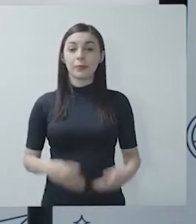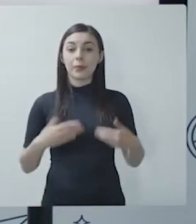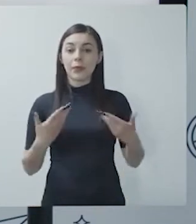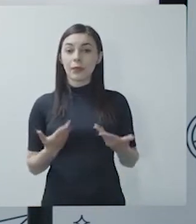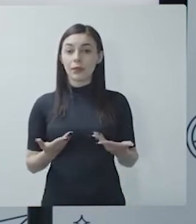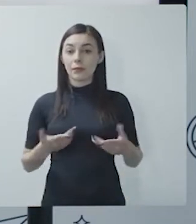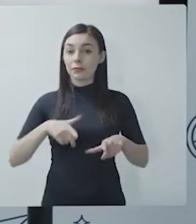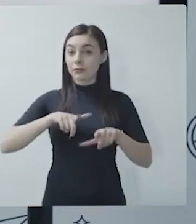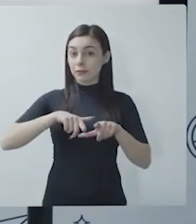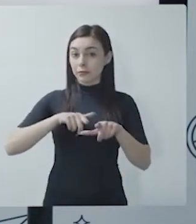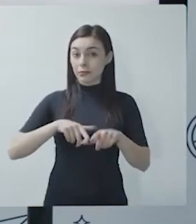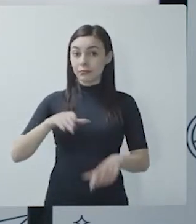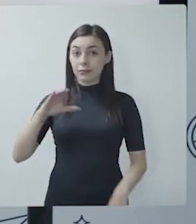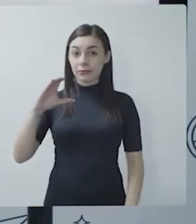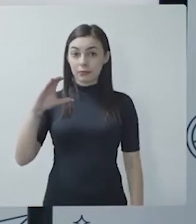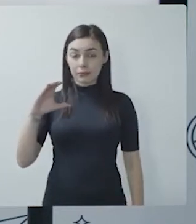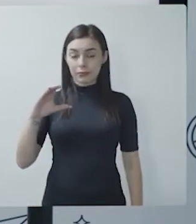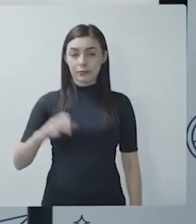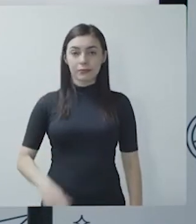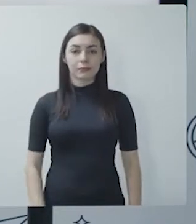C,